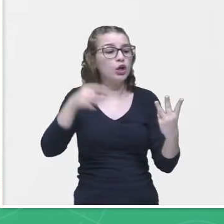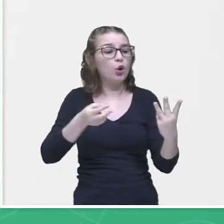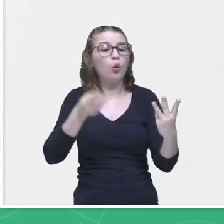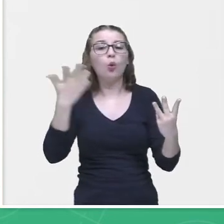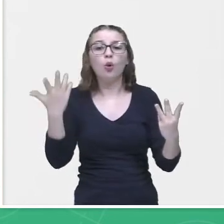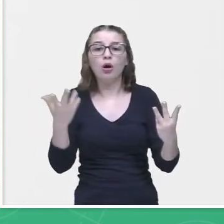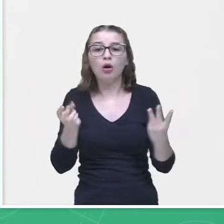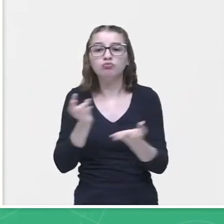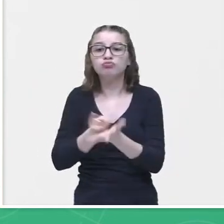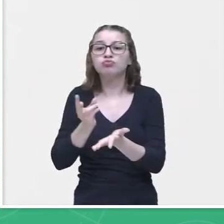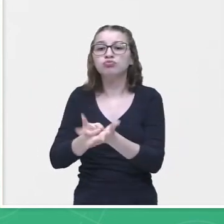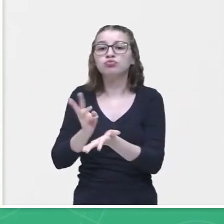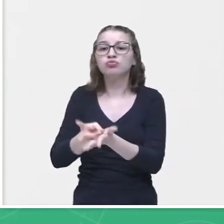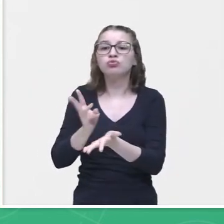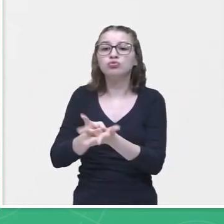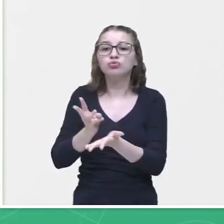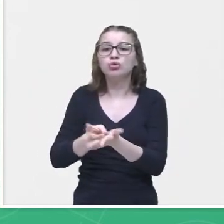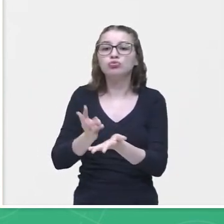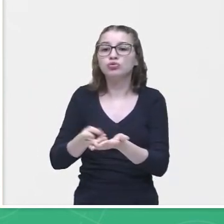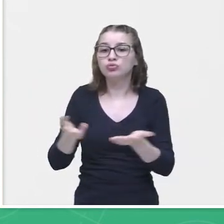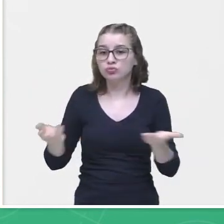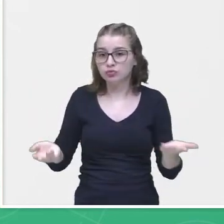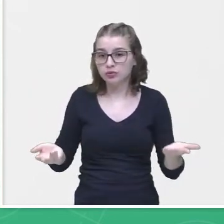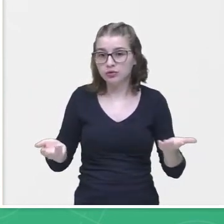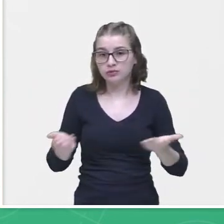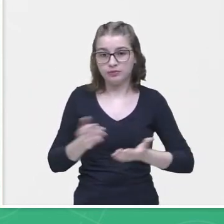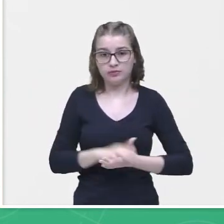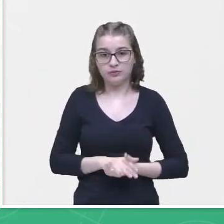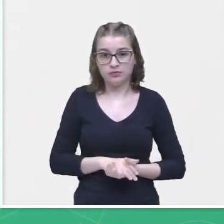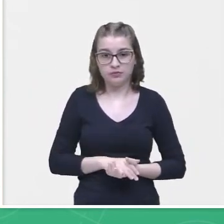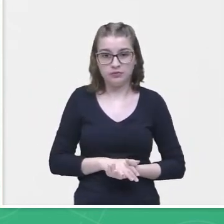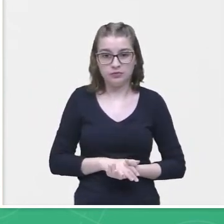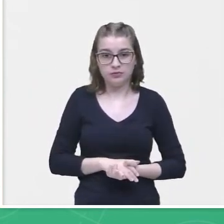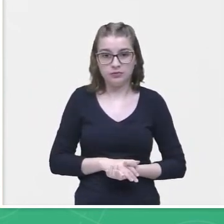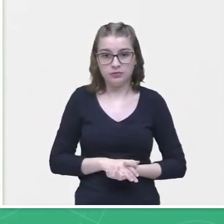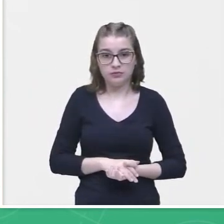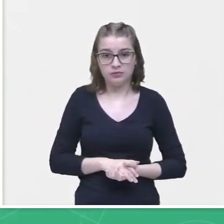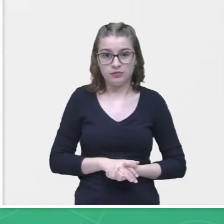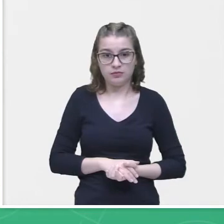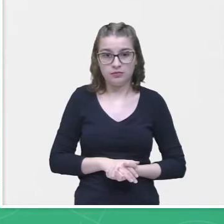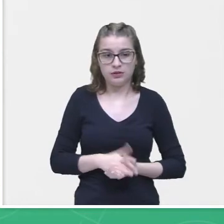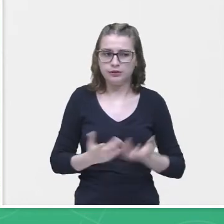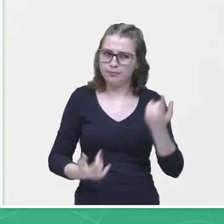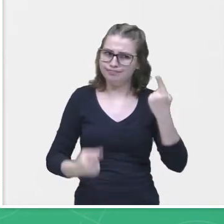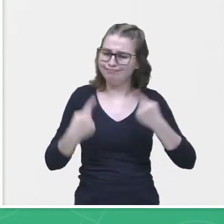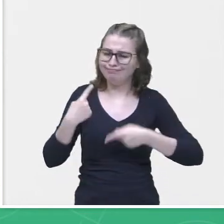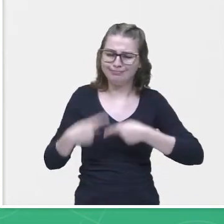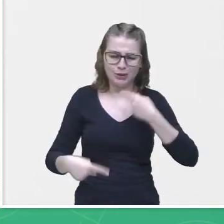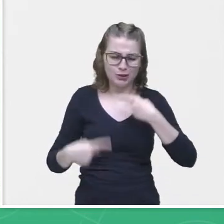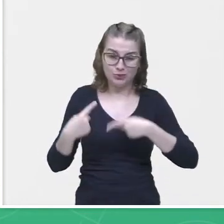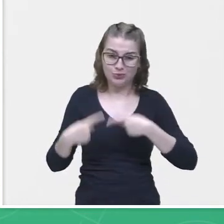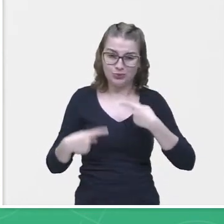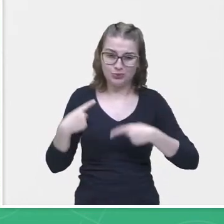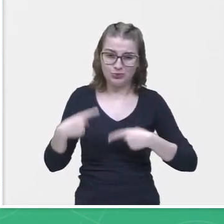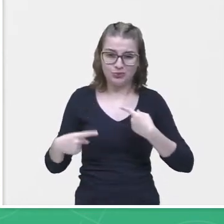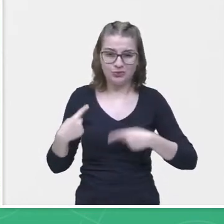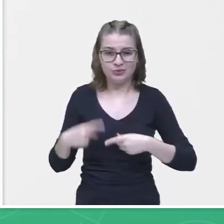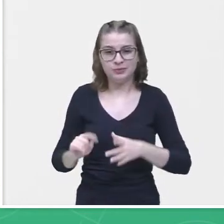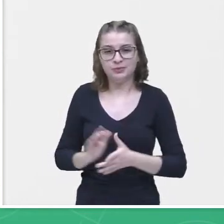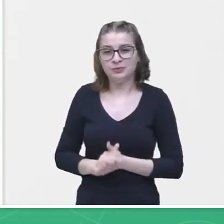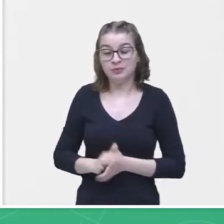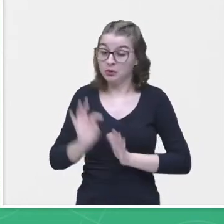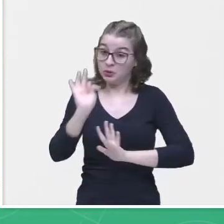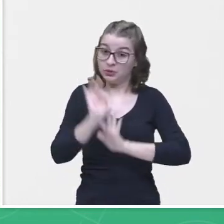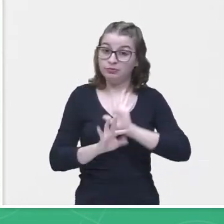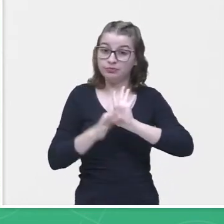dali escolhido um para ser, né, para deixar o ambiente, já traz uma discussão. Já percebeu? Texto de opinião. Por isso